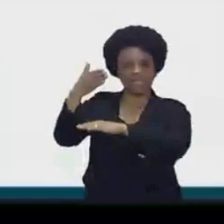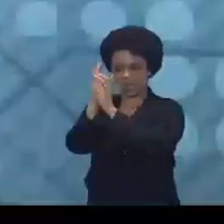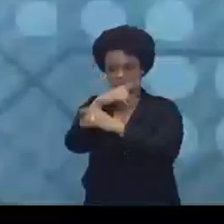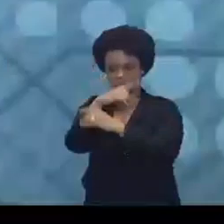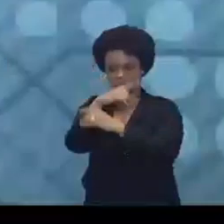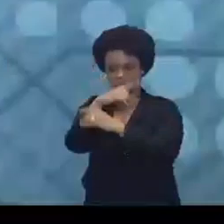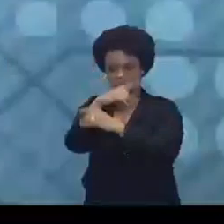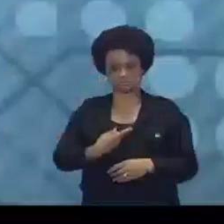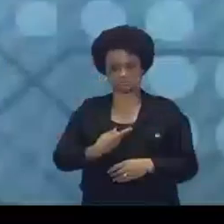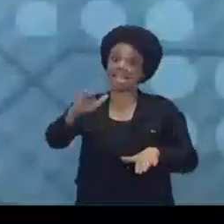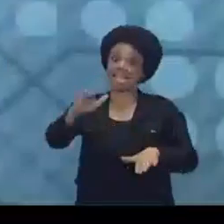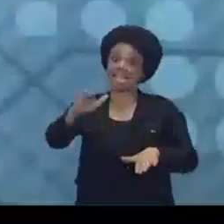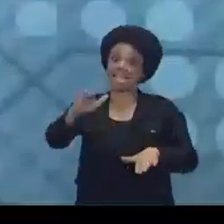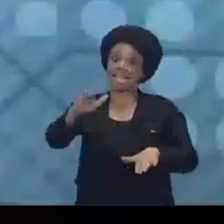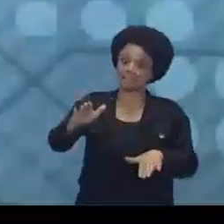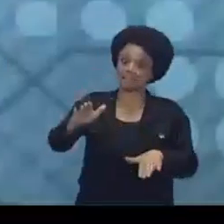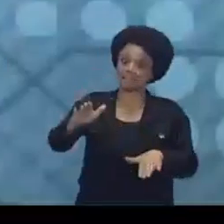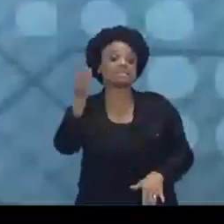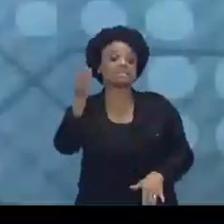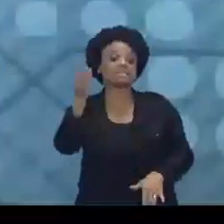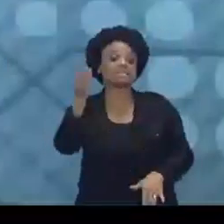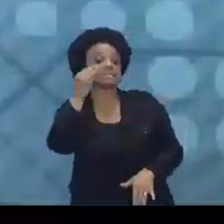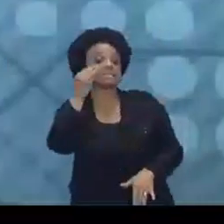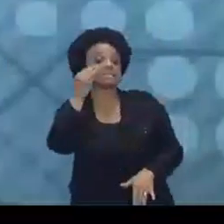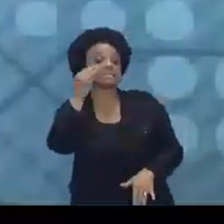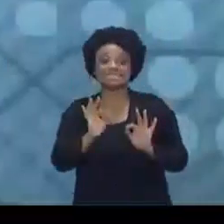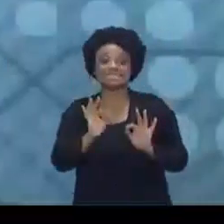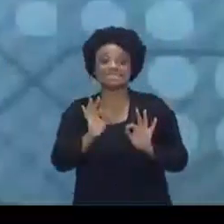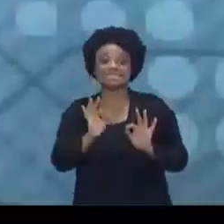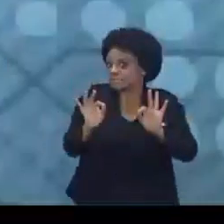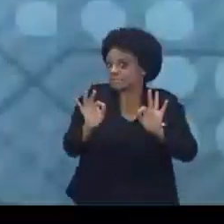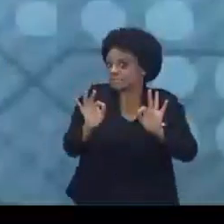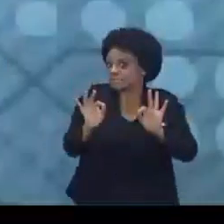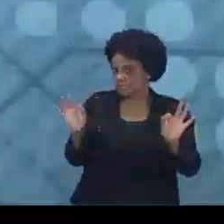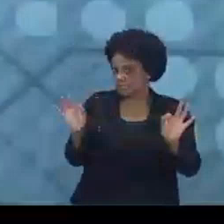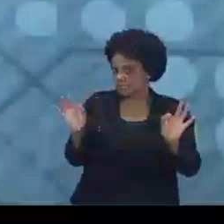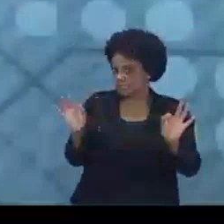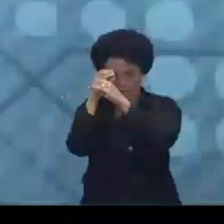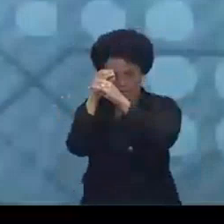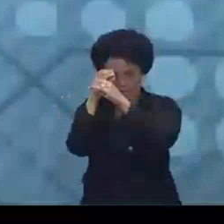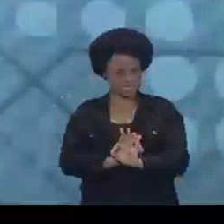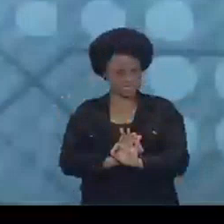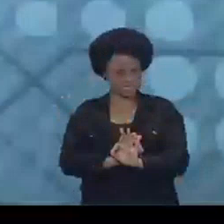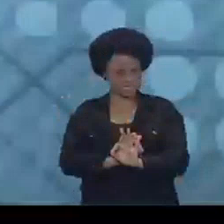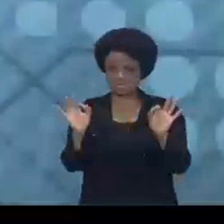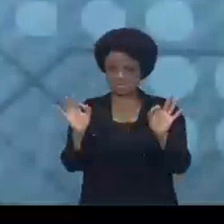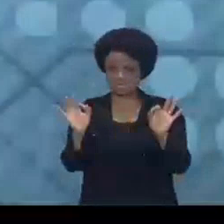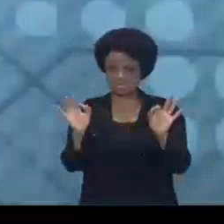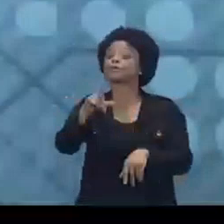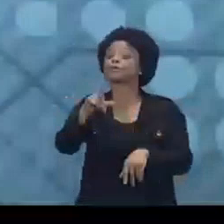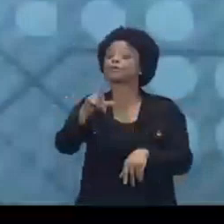laboratório, né? Apesar de ser uma experiência simples e um momento de você até se divertir, né?